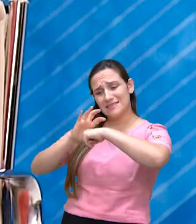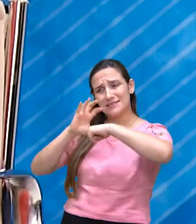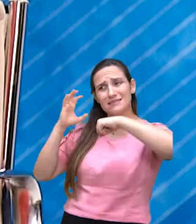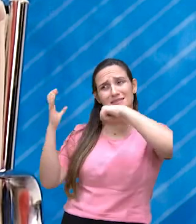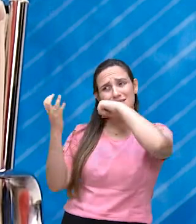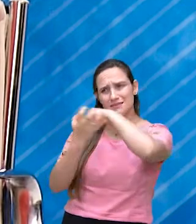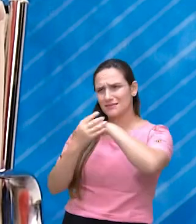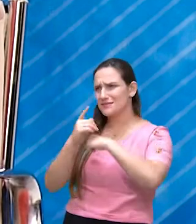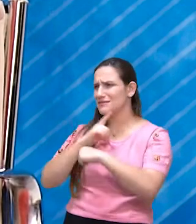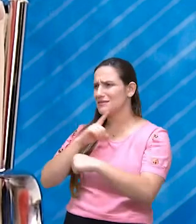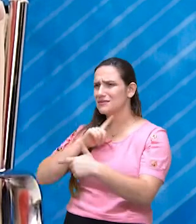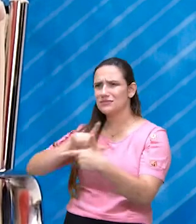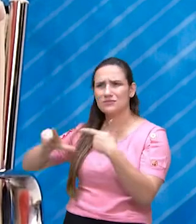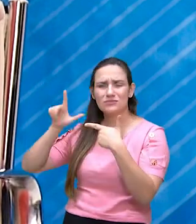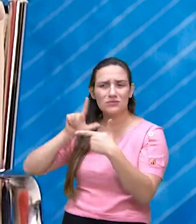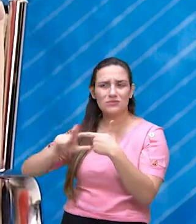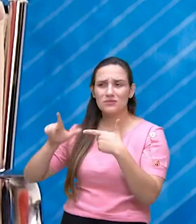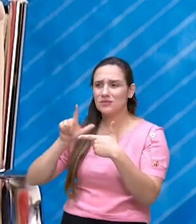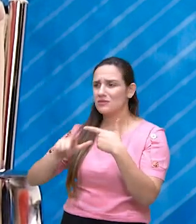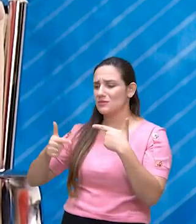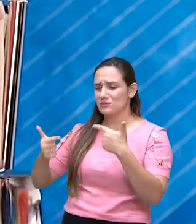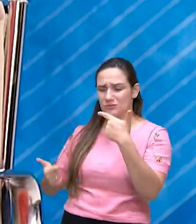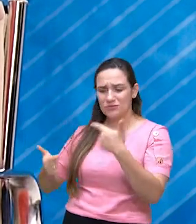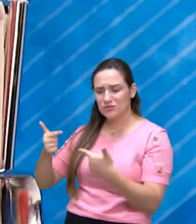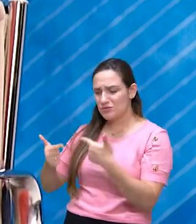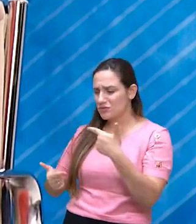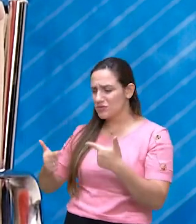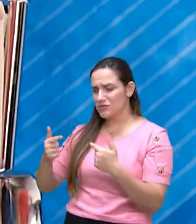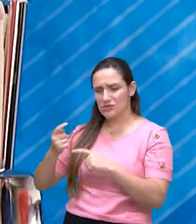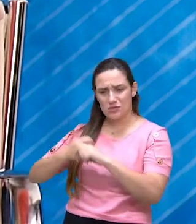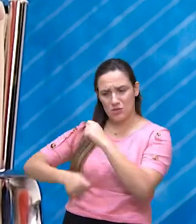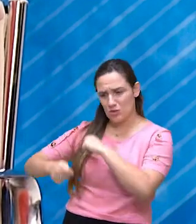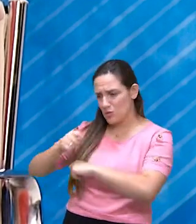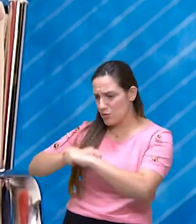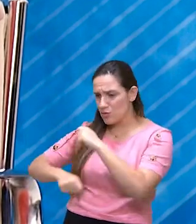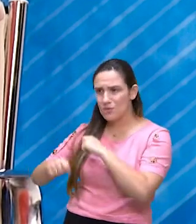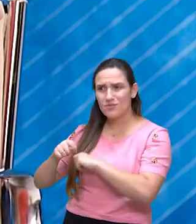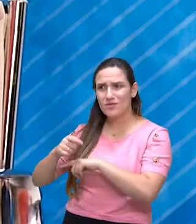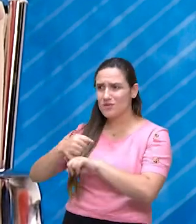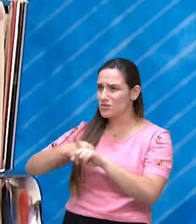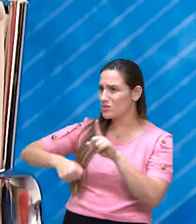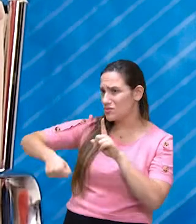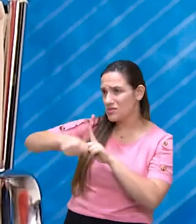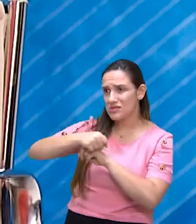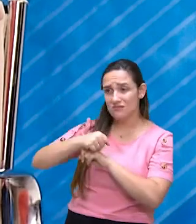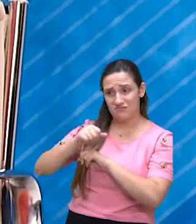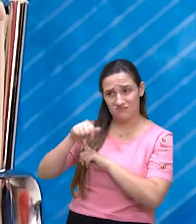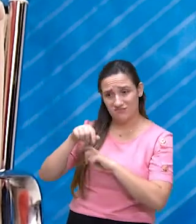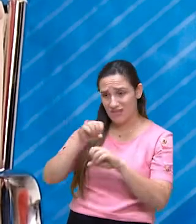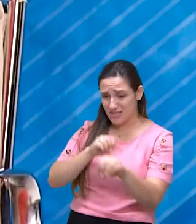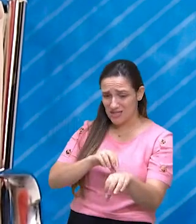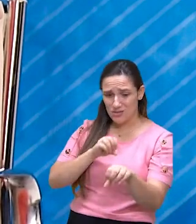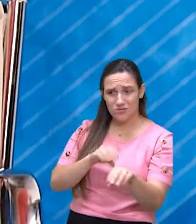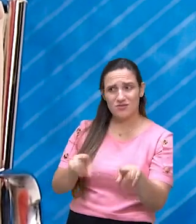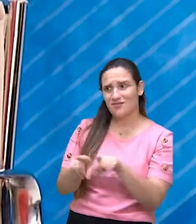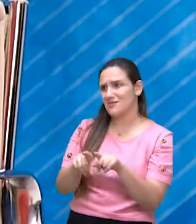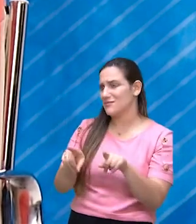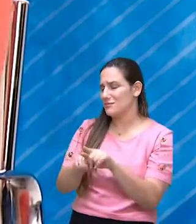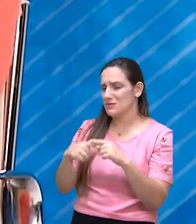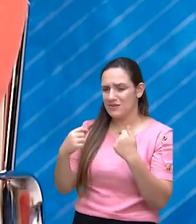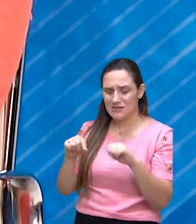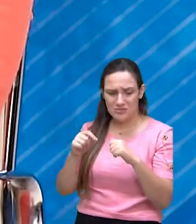foram afetadas diversas áreas né a política econômica social EA educação não foi diferente